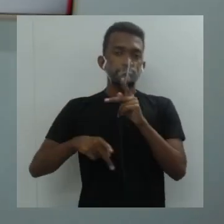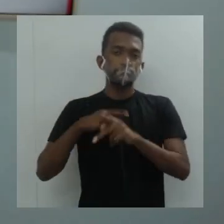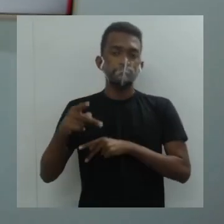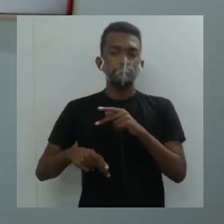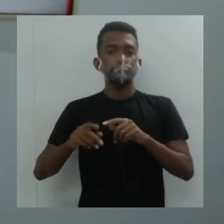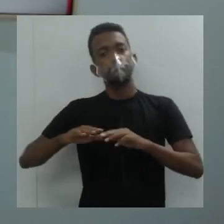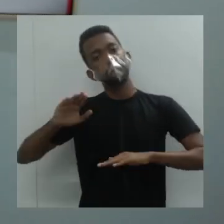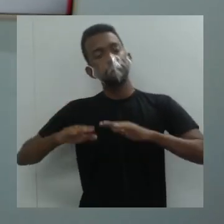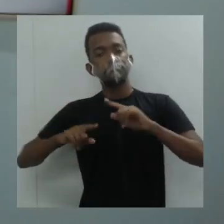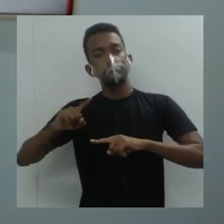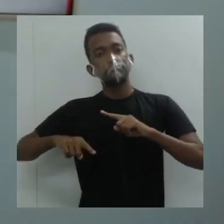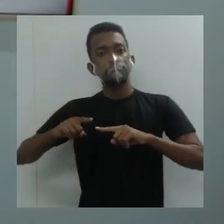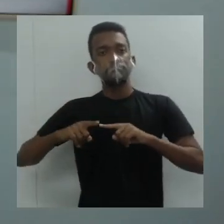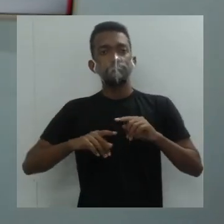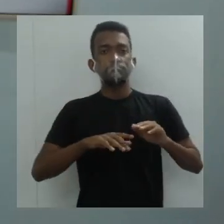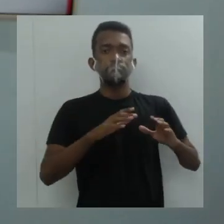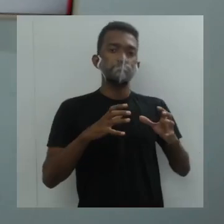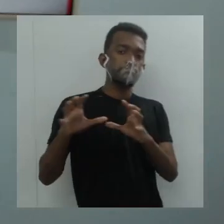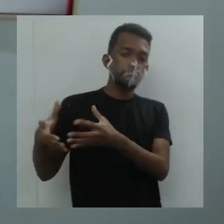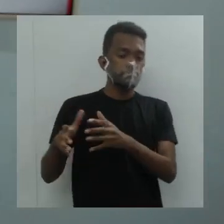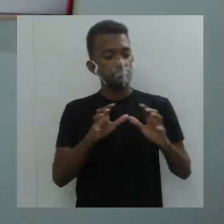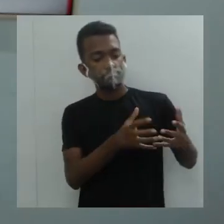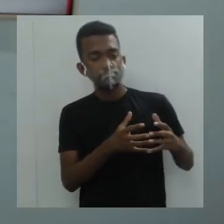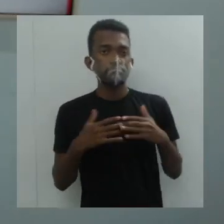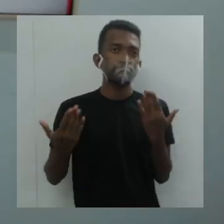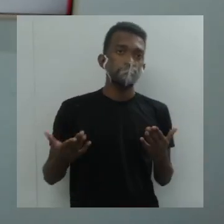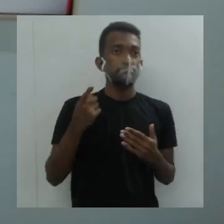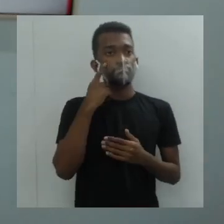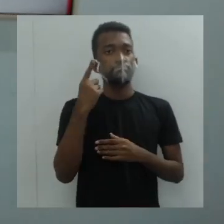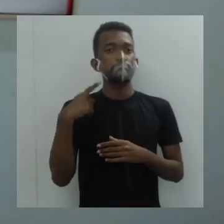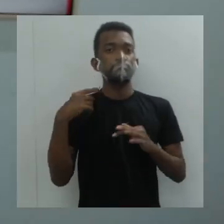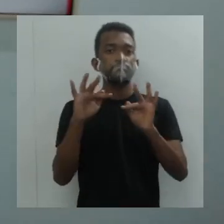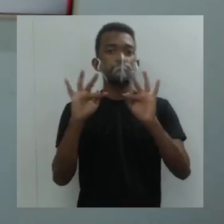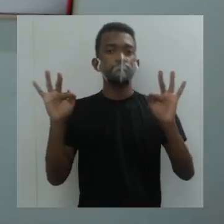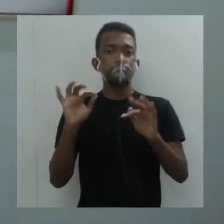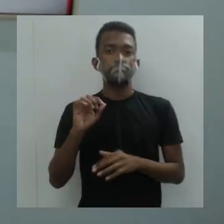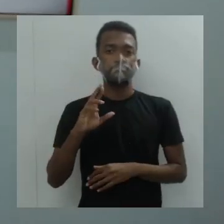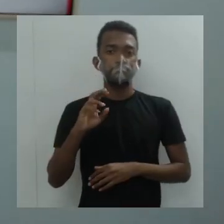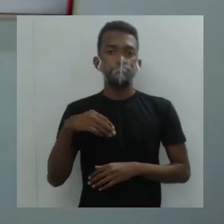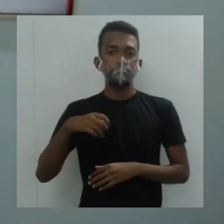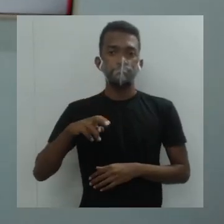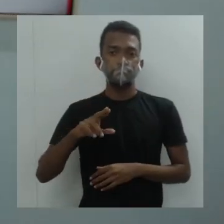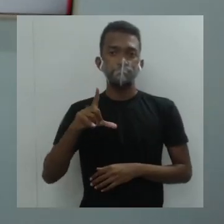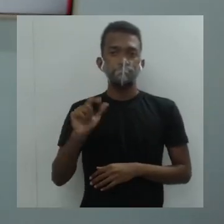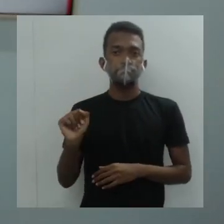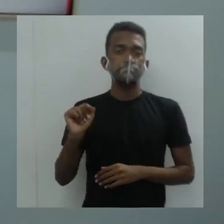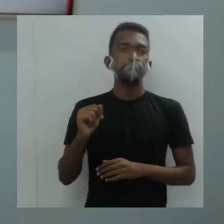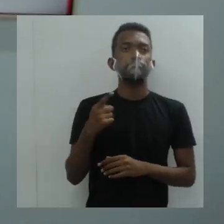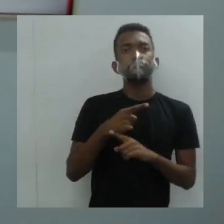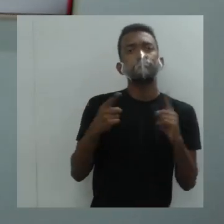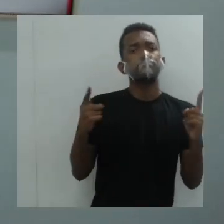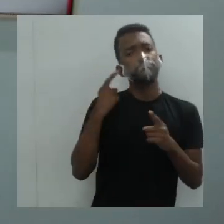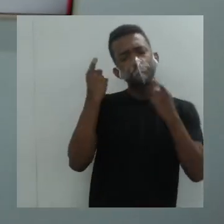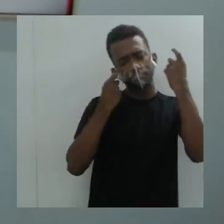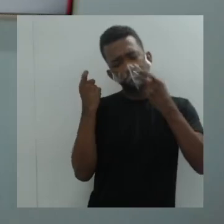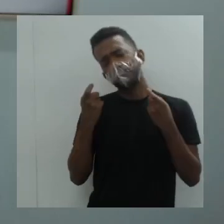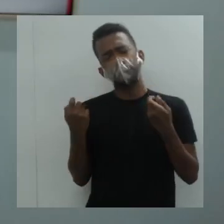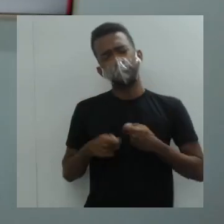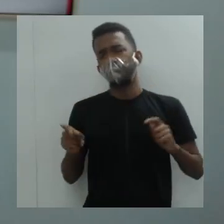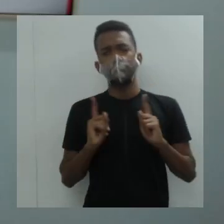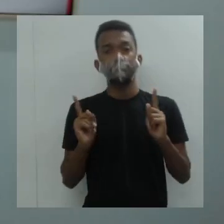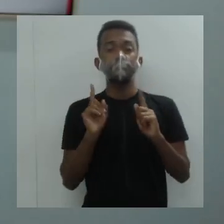relativa? Vamos ver aqui essas fórmulas que vão aparecer, mas não vamos nos preocupar com elas. Vamos